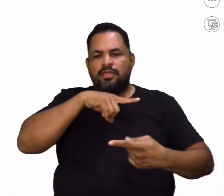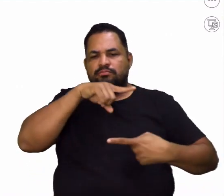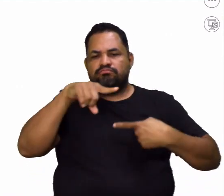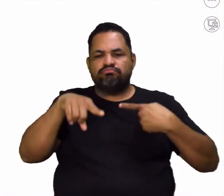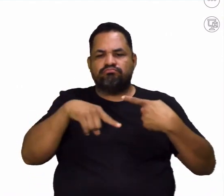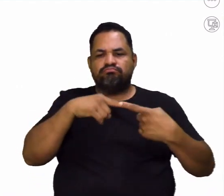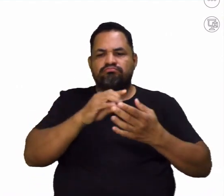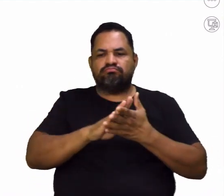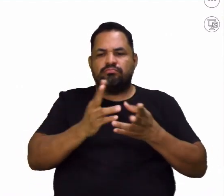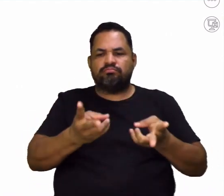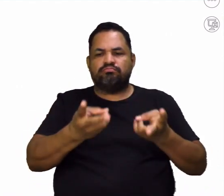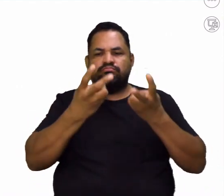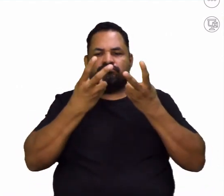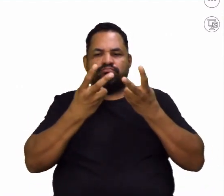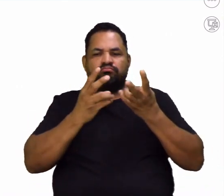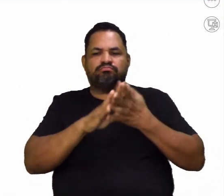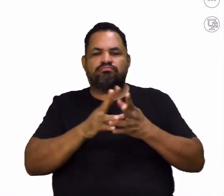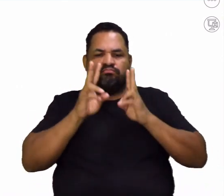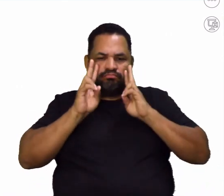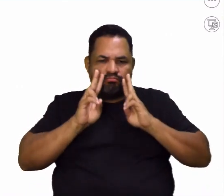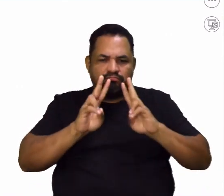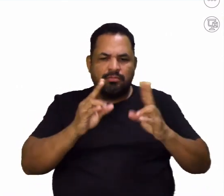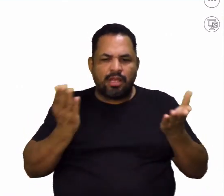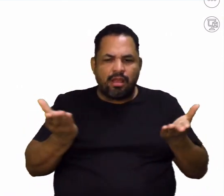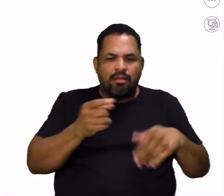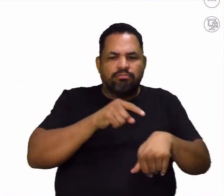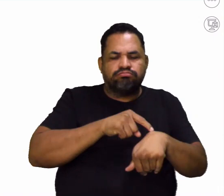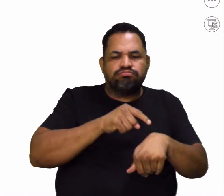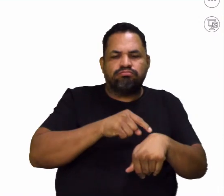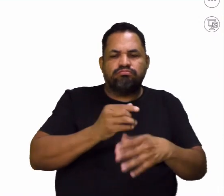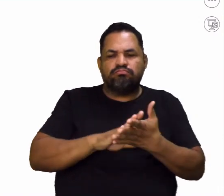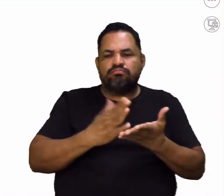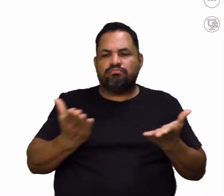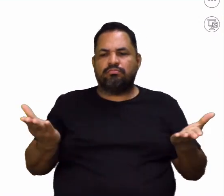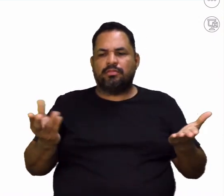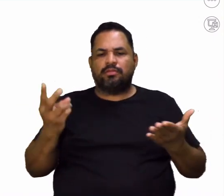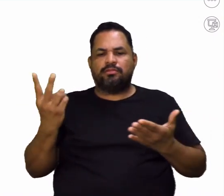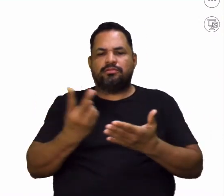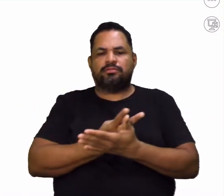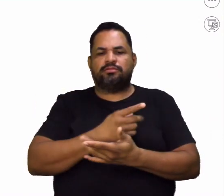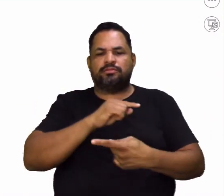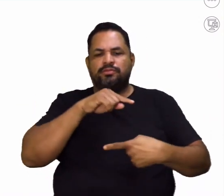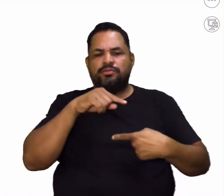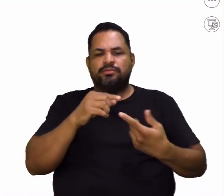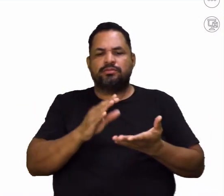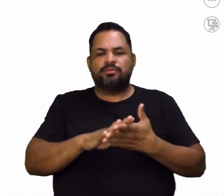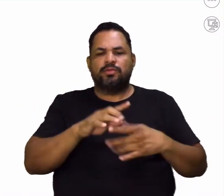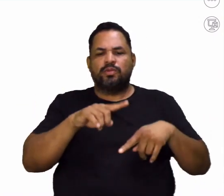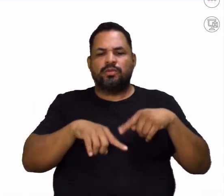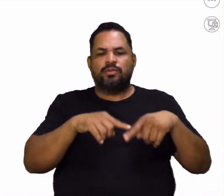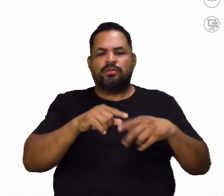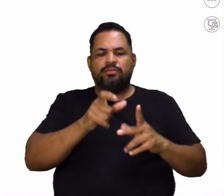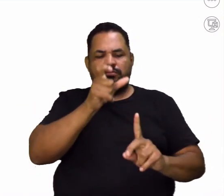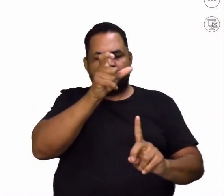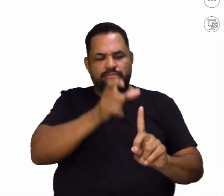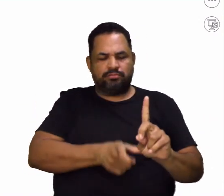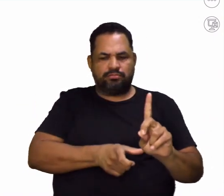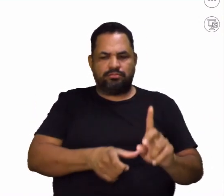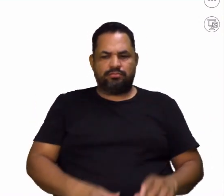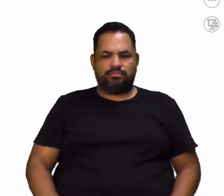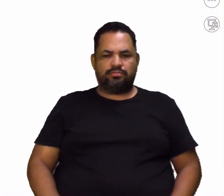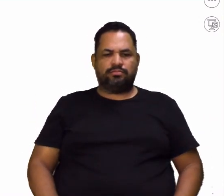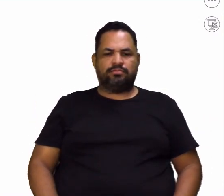produzir a percepção visual do instante as impressões provocadas pelo objeto no sujeito